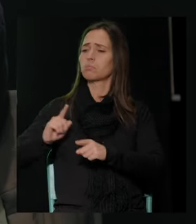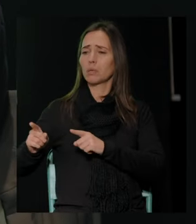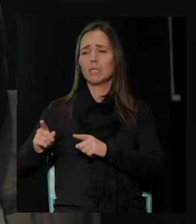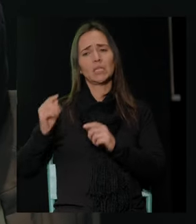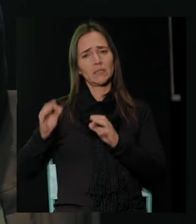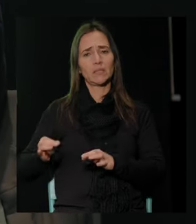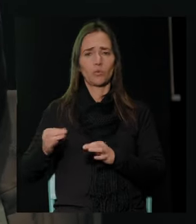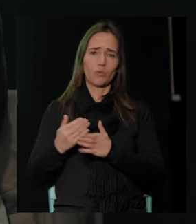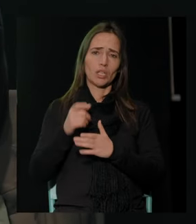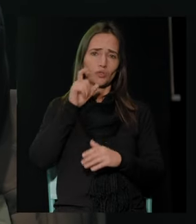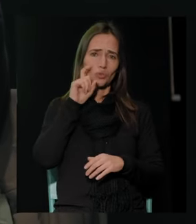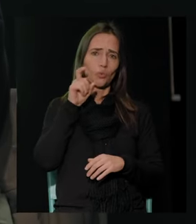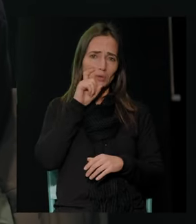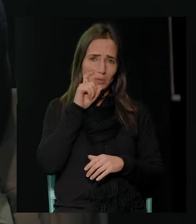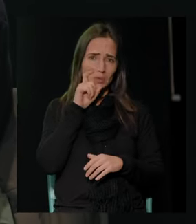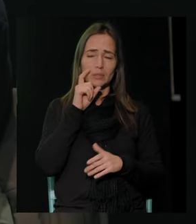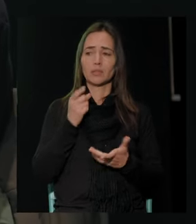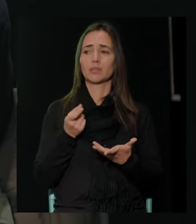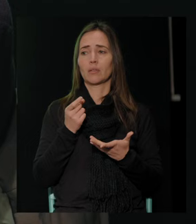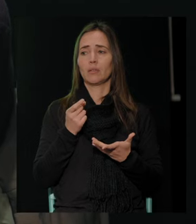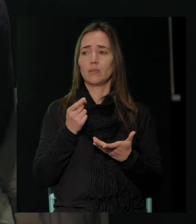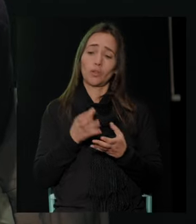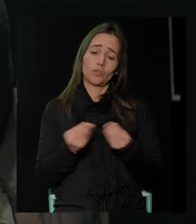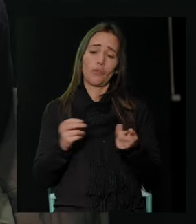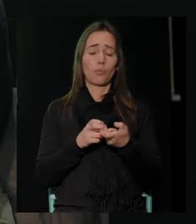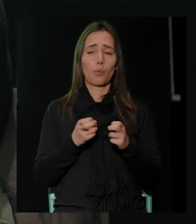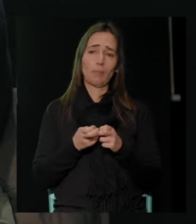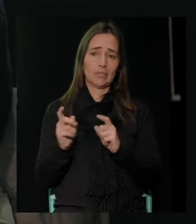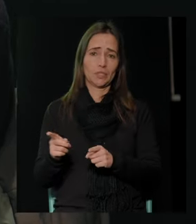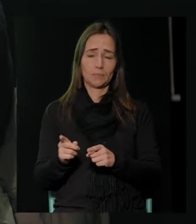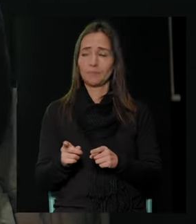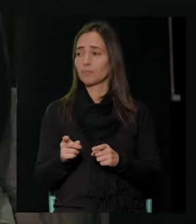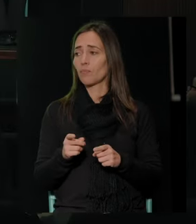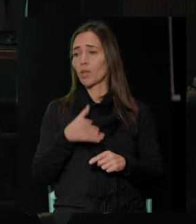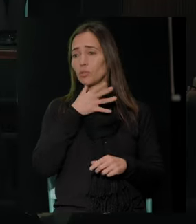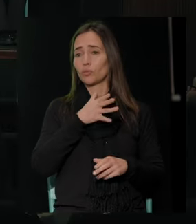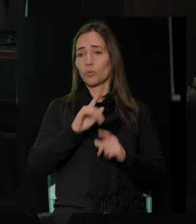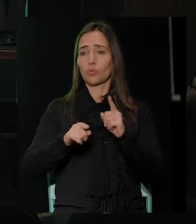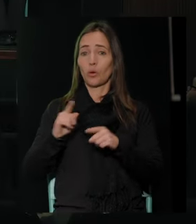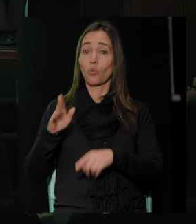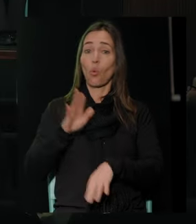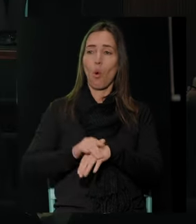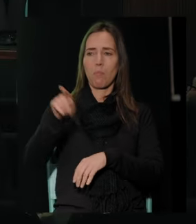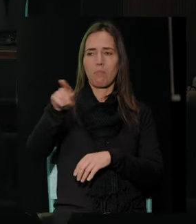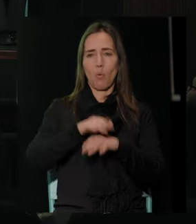o sinónimo de segurança e de resolução de problemas. Pois.